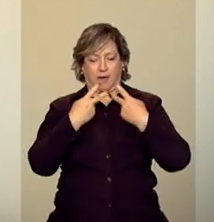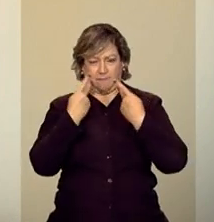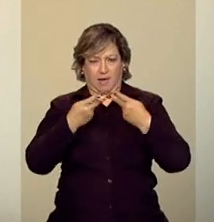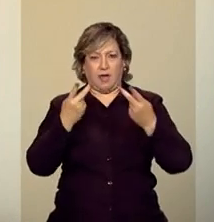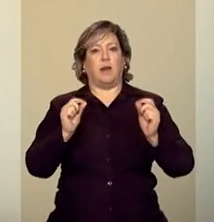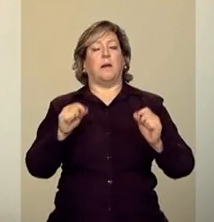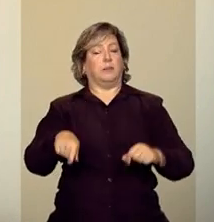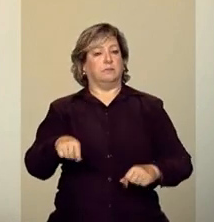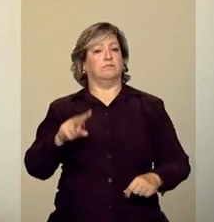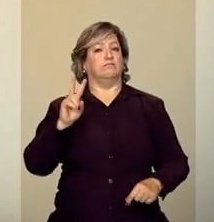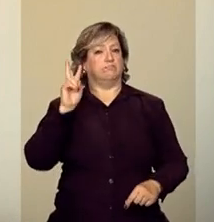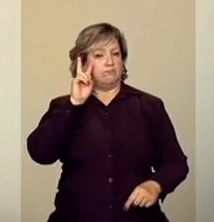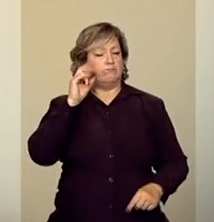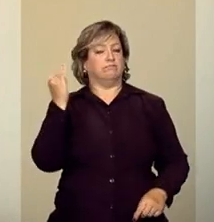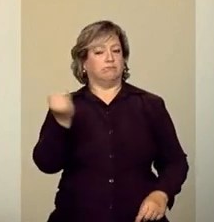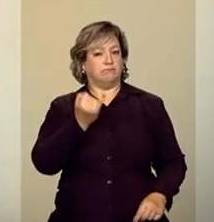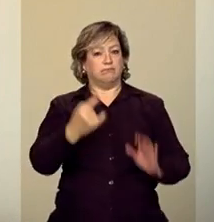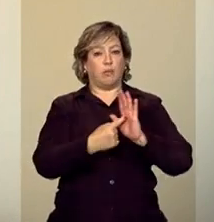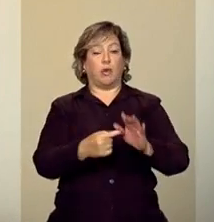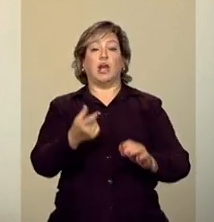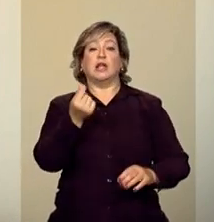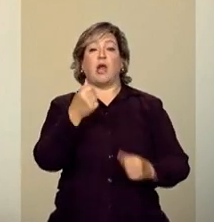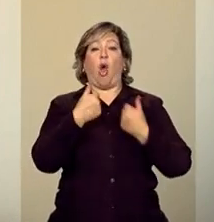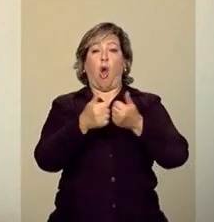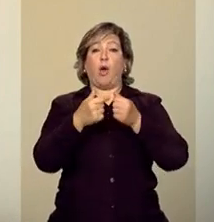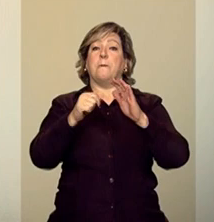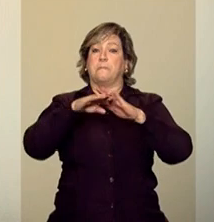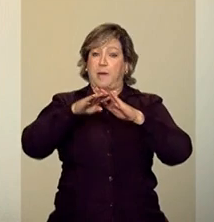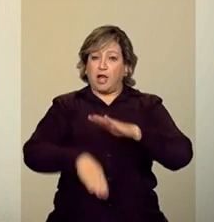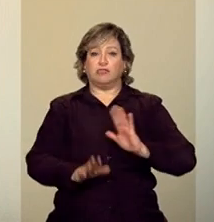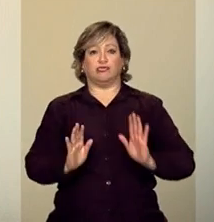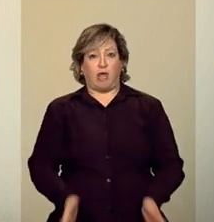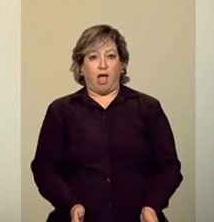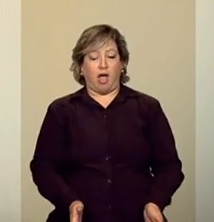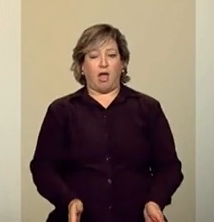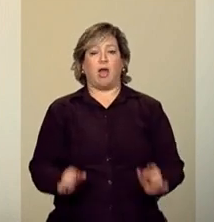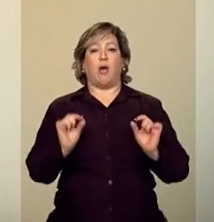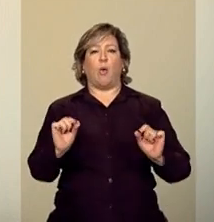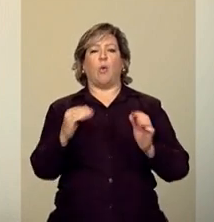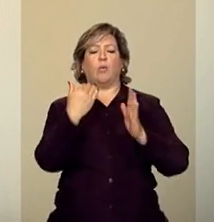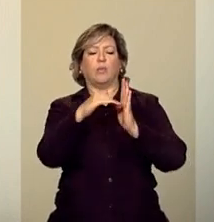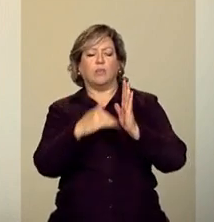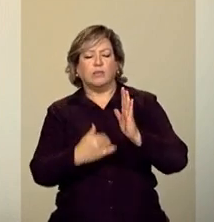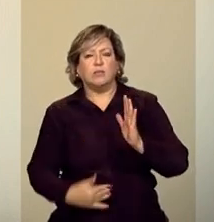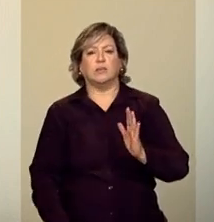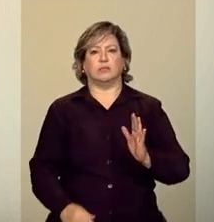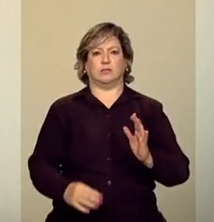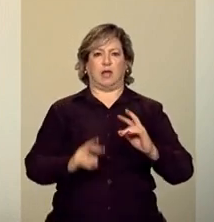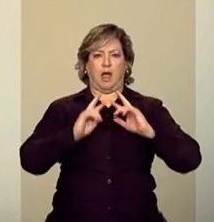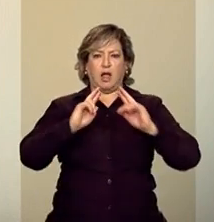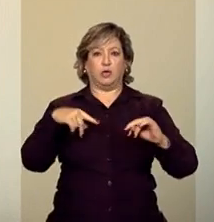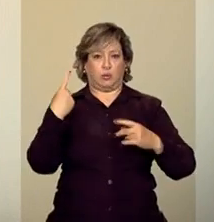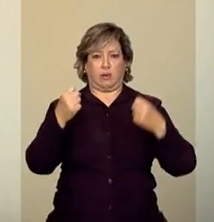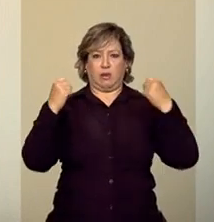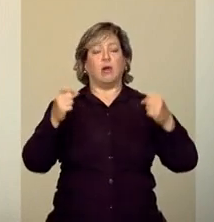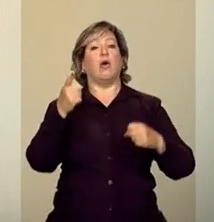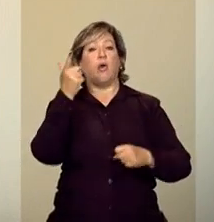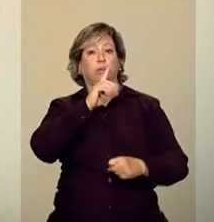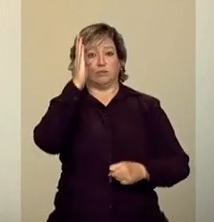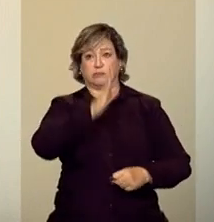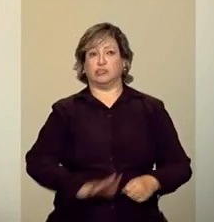lições. As tarifas baixaram e as pautas dos manifestantes ganharam prioridade